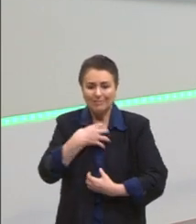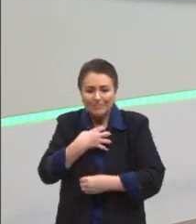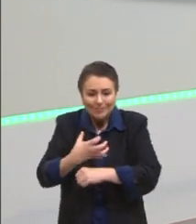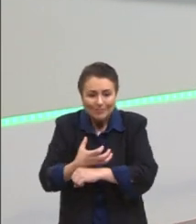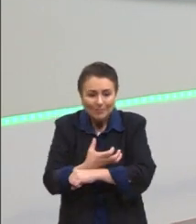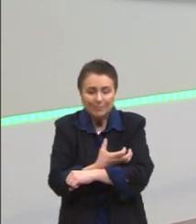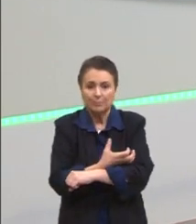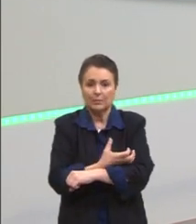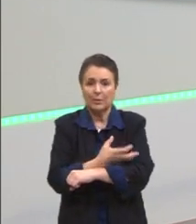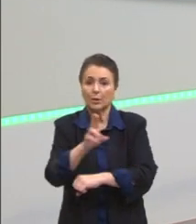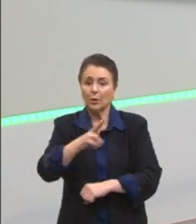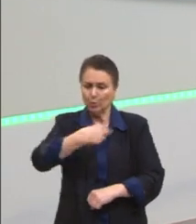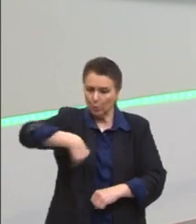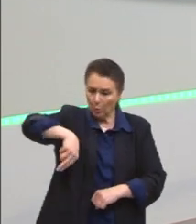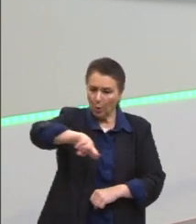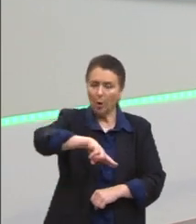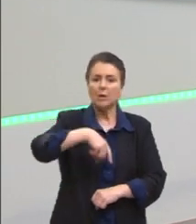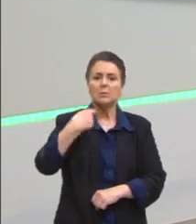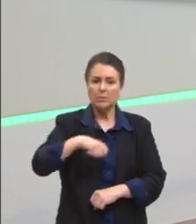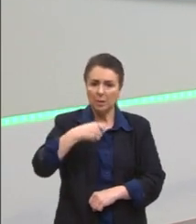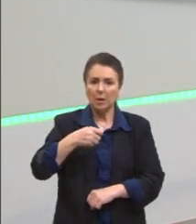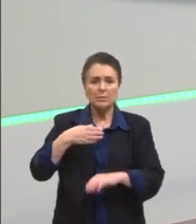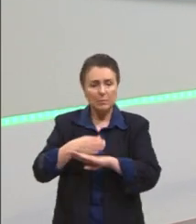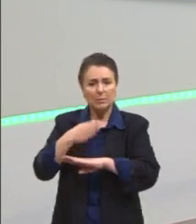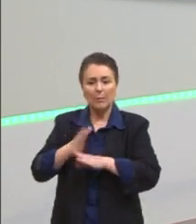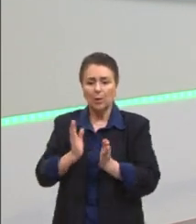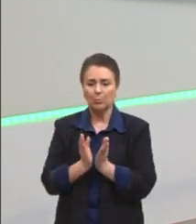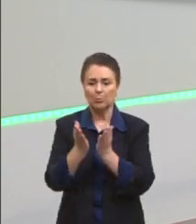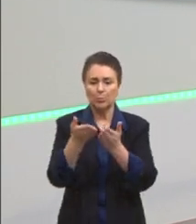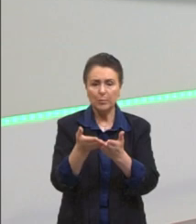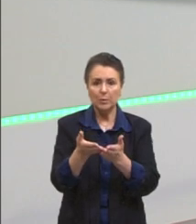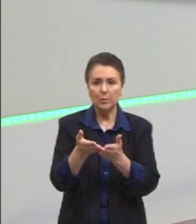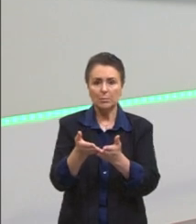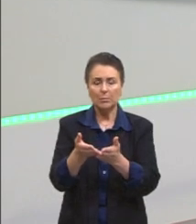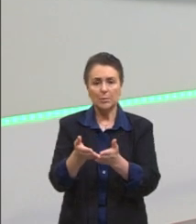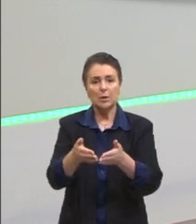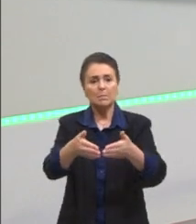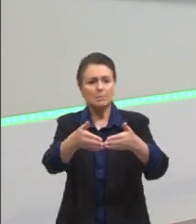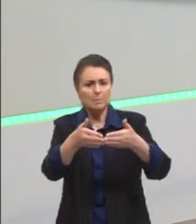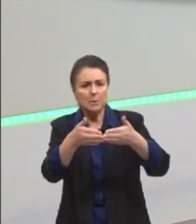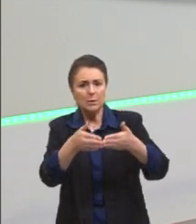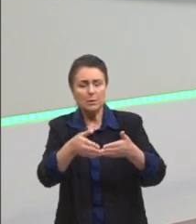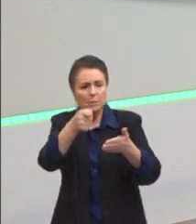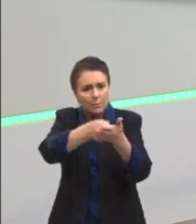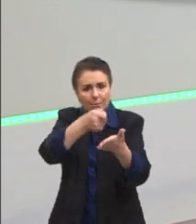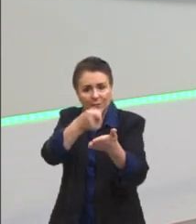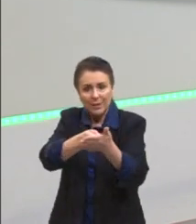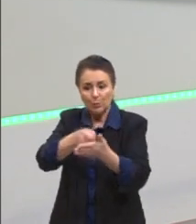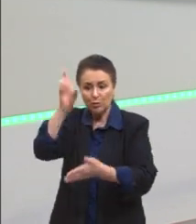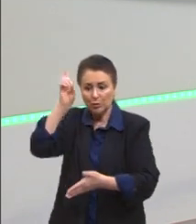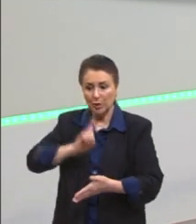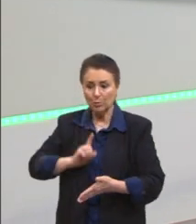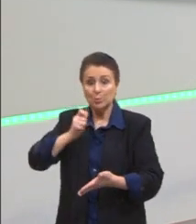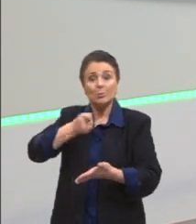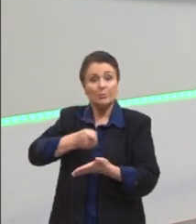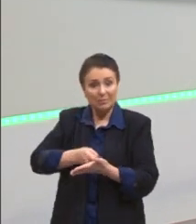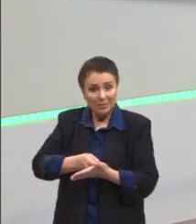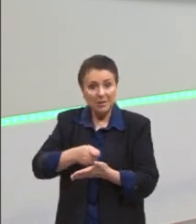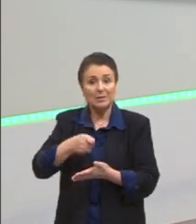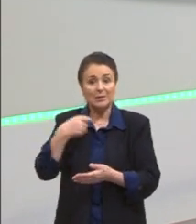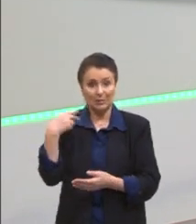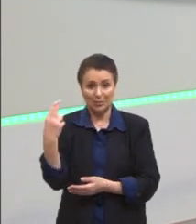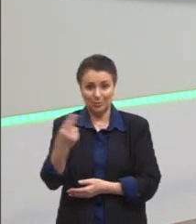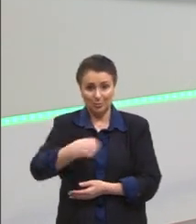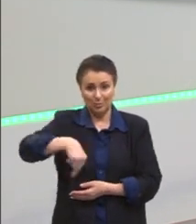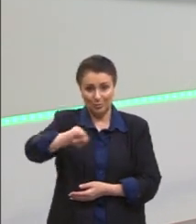que precisamos participar do coletivo e também exigir essa essa mão de direitos e deveres né então por favor o